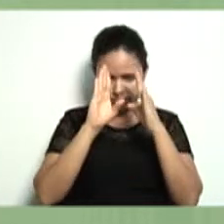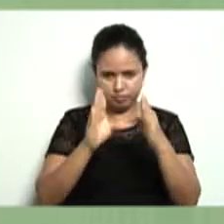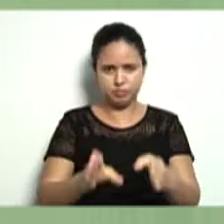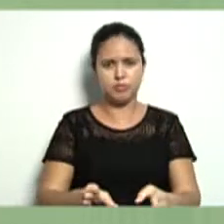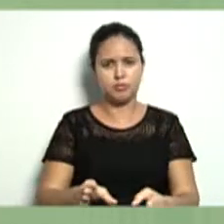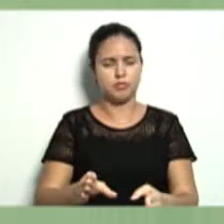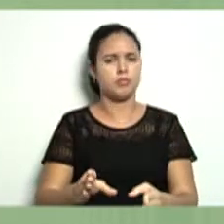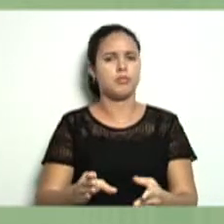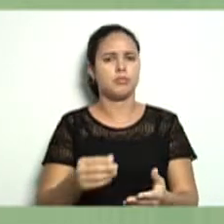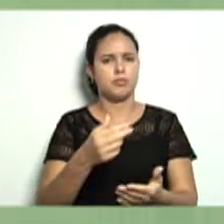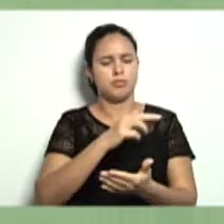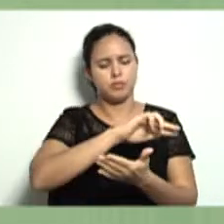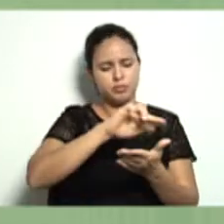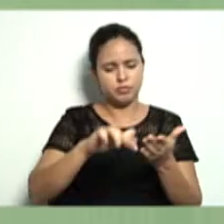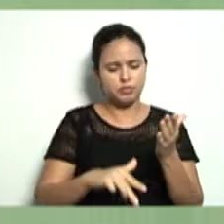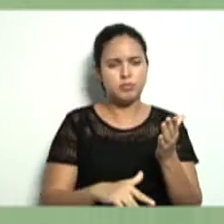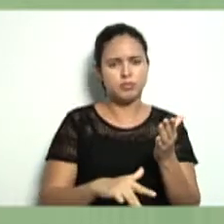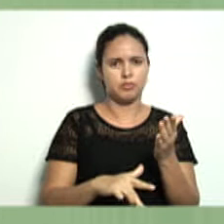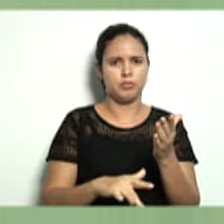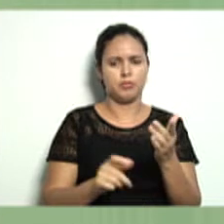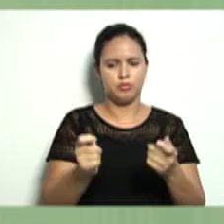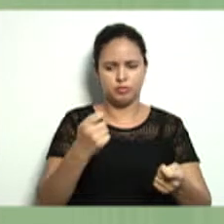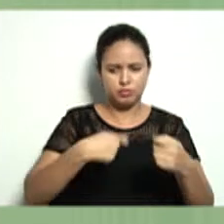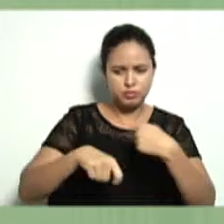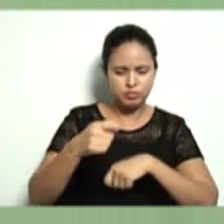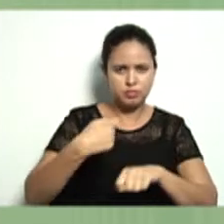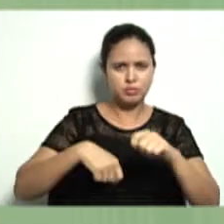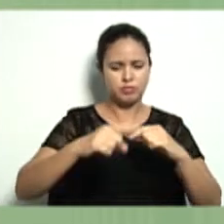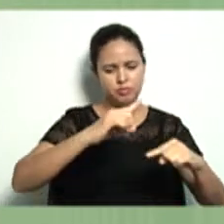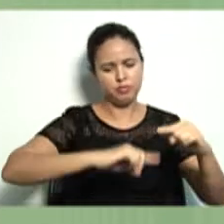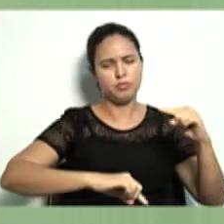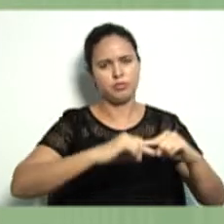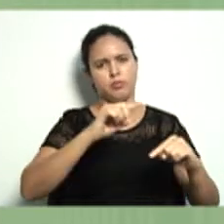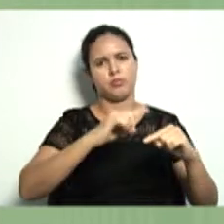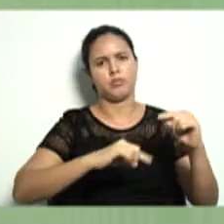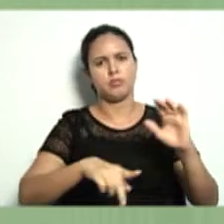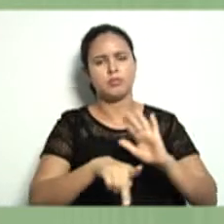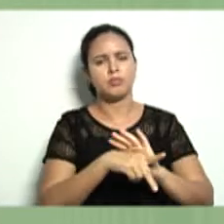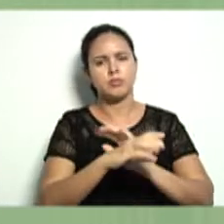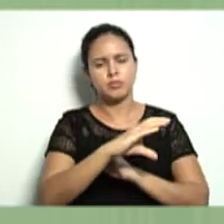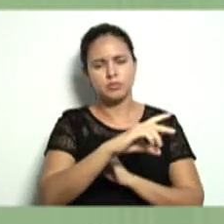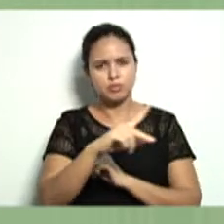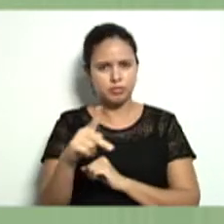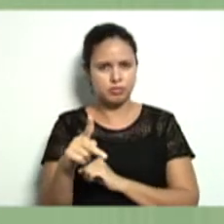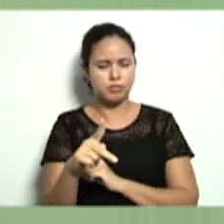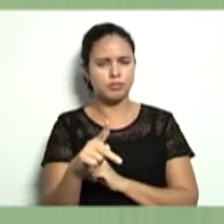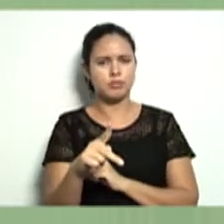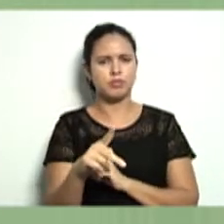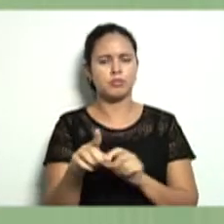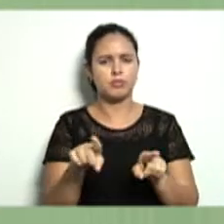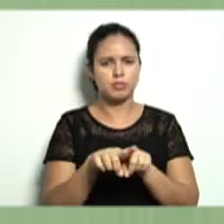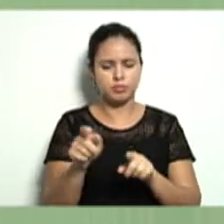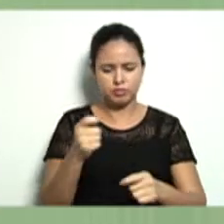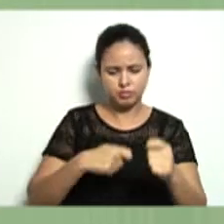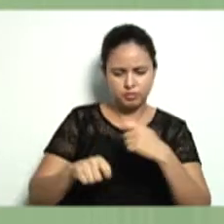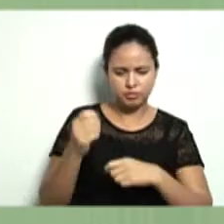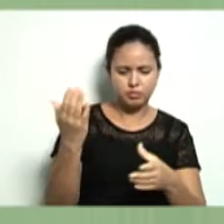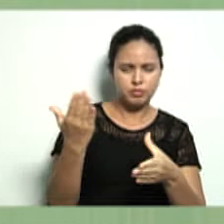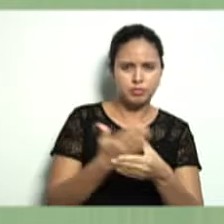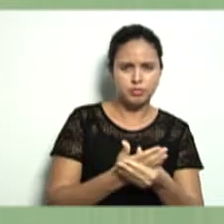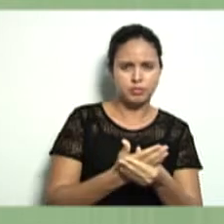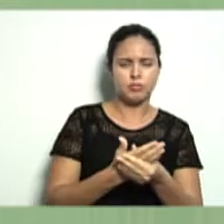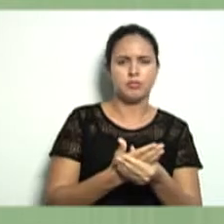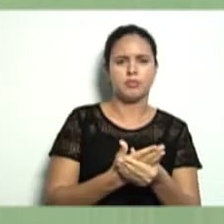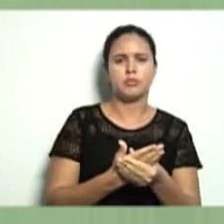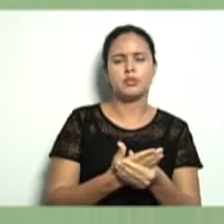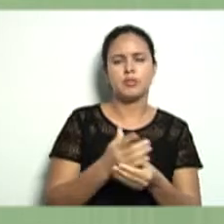administrar esses materiais aí em relação à cooperativa em geral. Administrar processos.